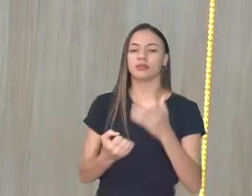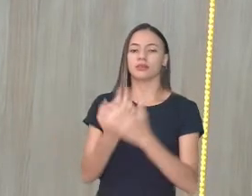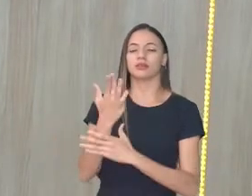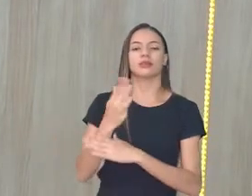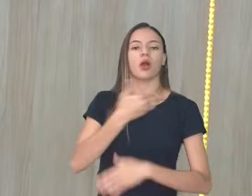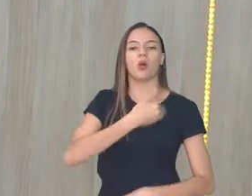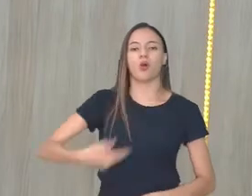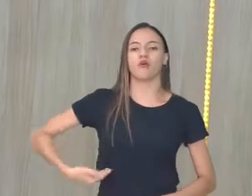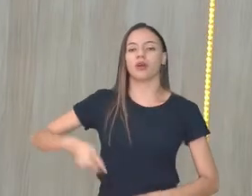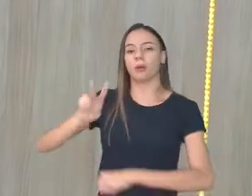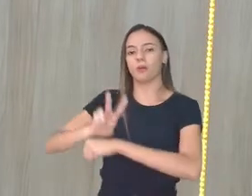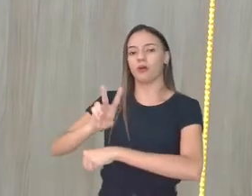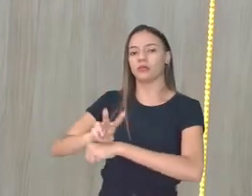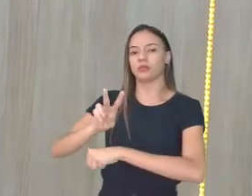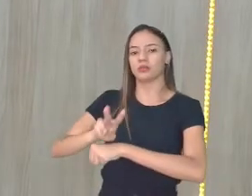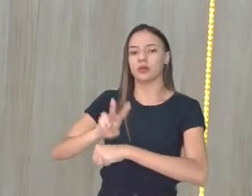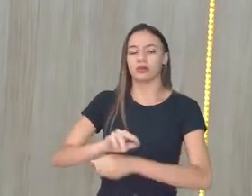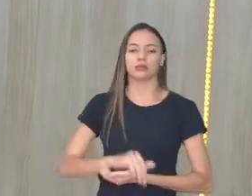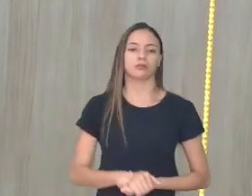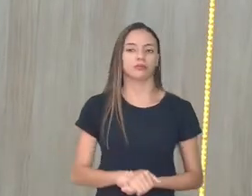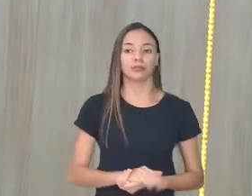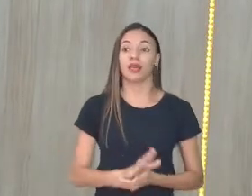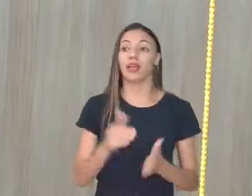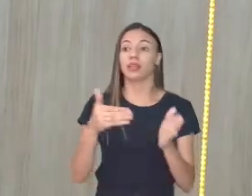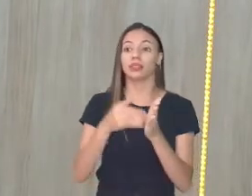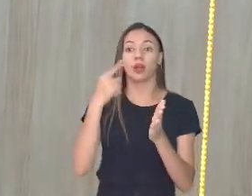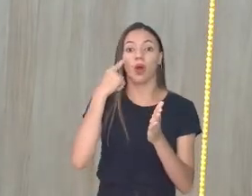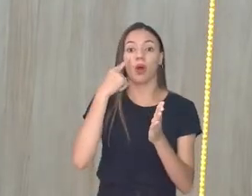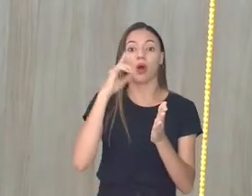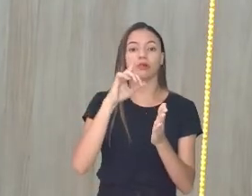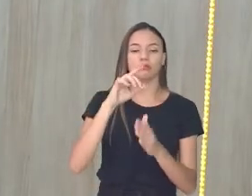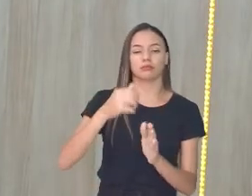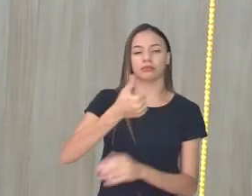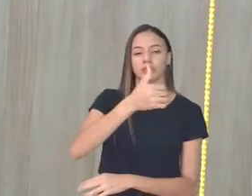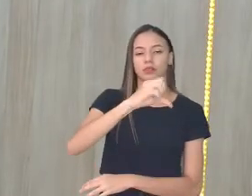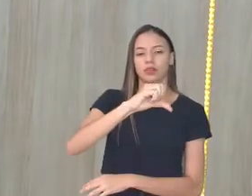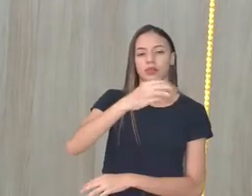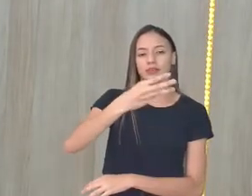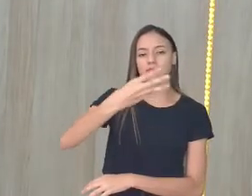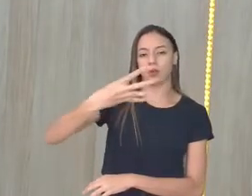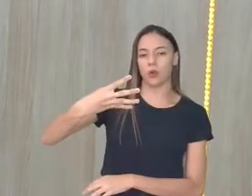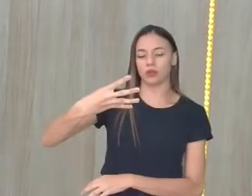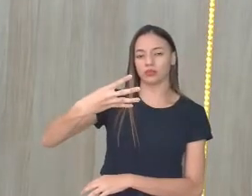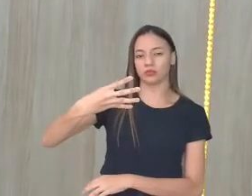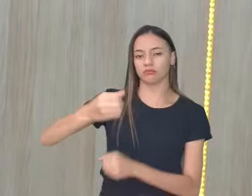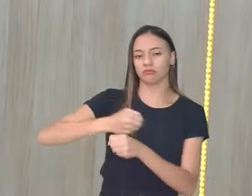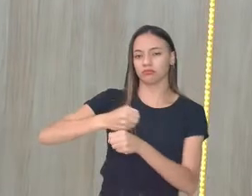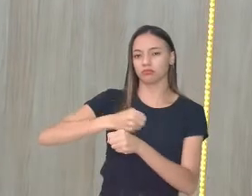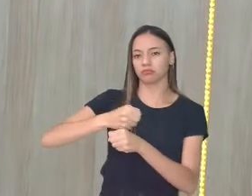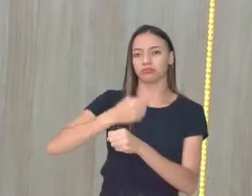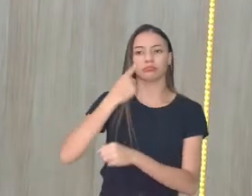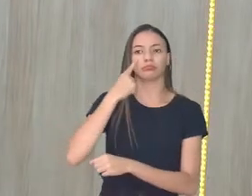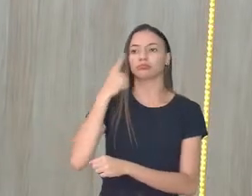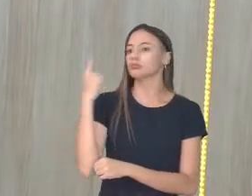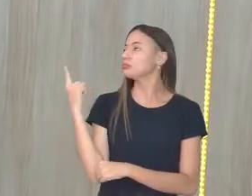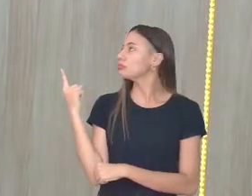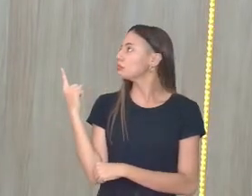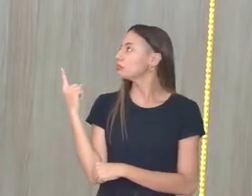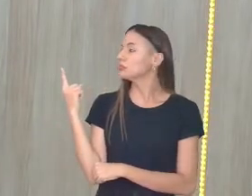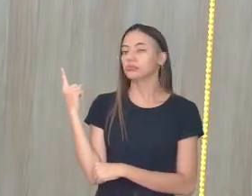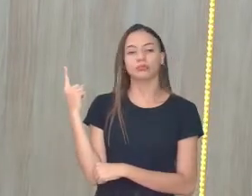ali, até que a gente tenha, né, a partir de 1934, né, com